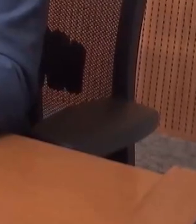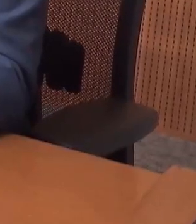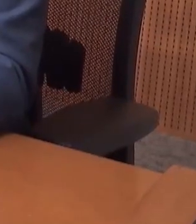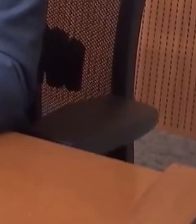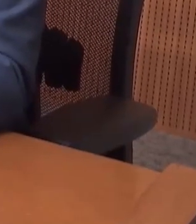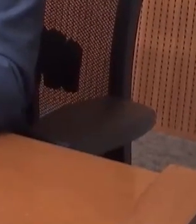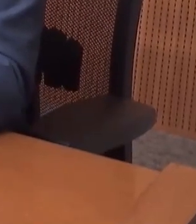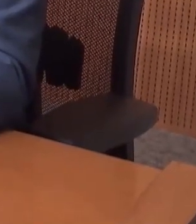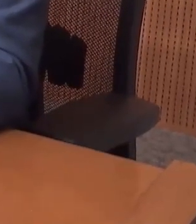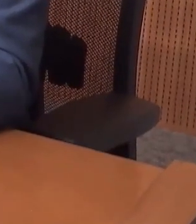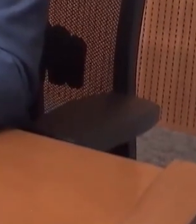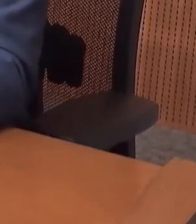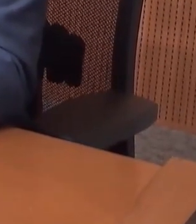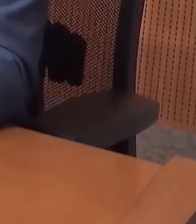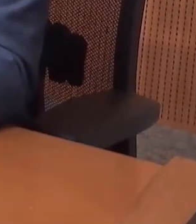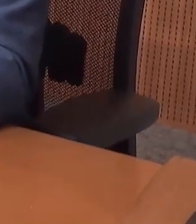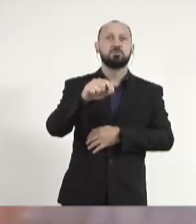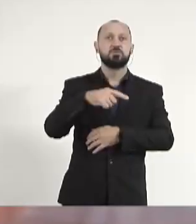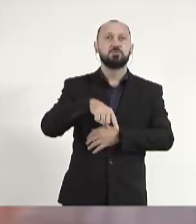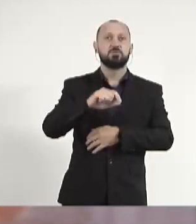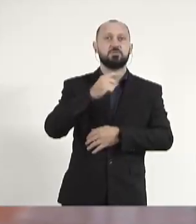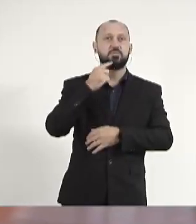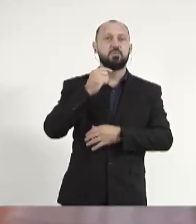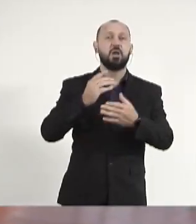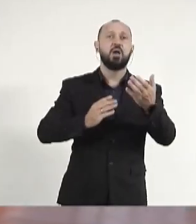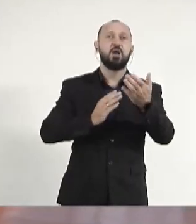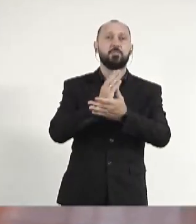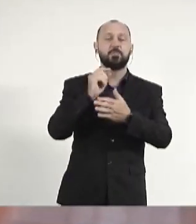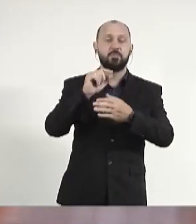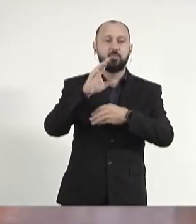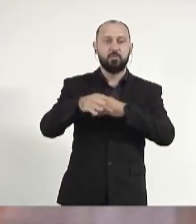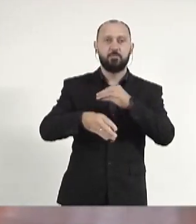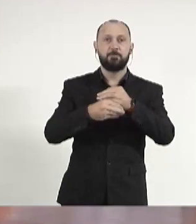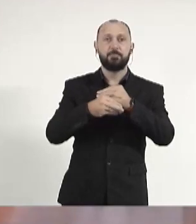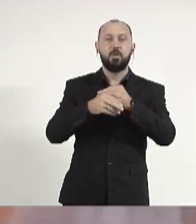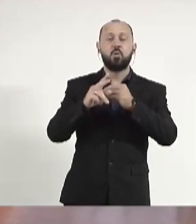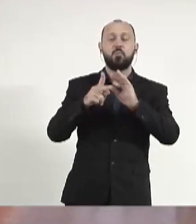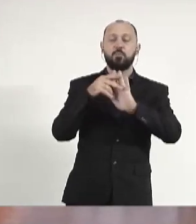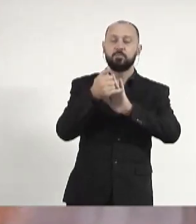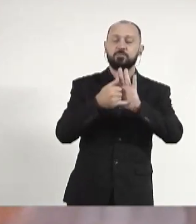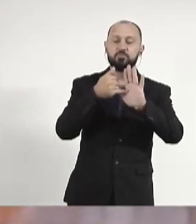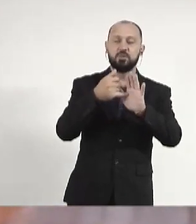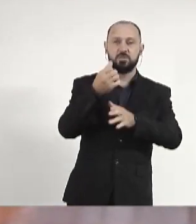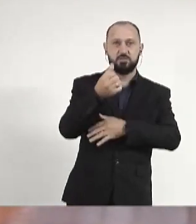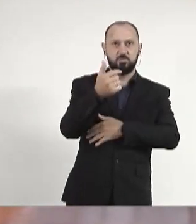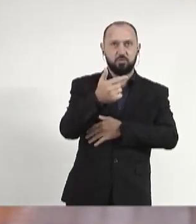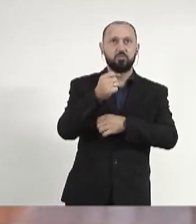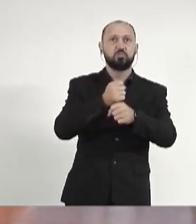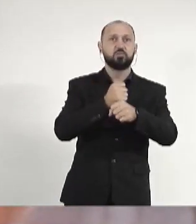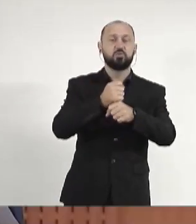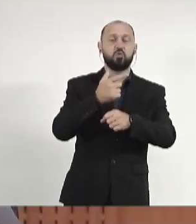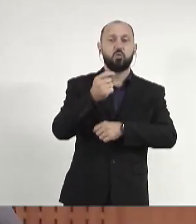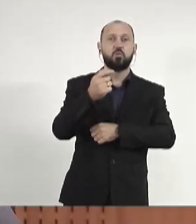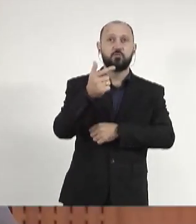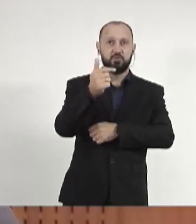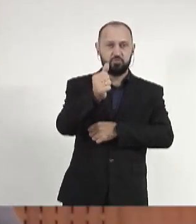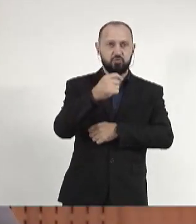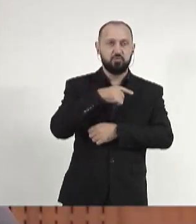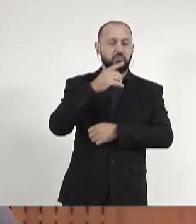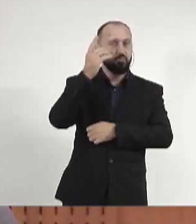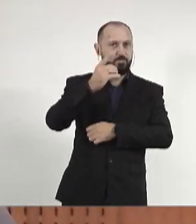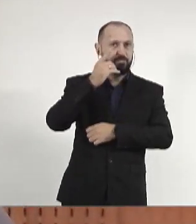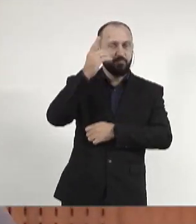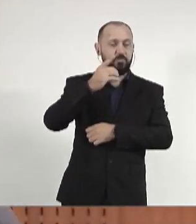A Comissão de Constituição, Justiça e Redação aprovou uma emenda ao projeto 62 de 2021, de